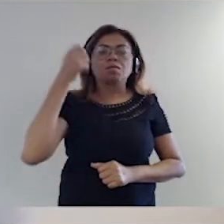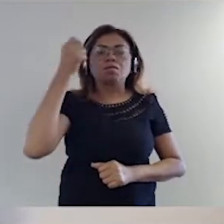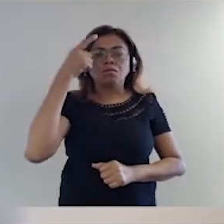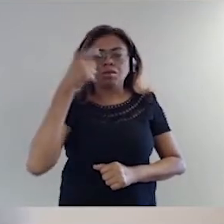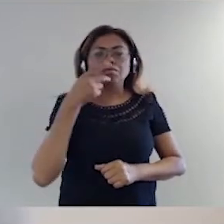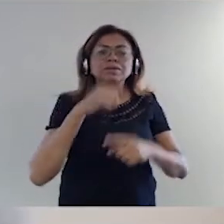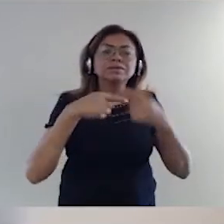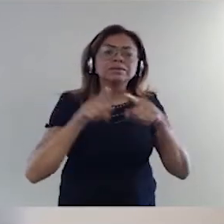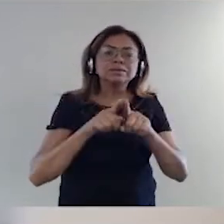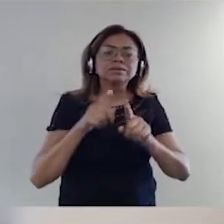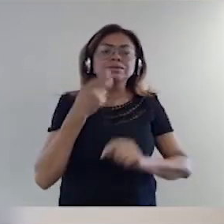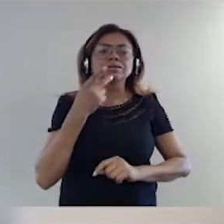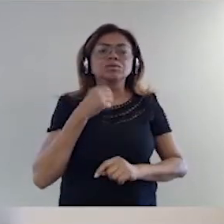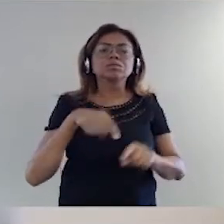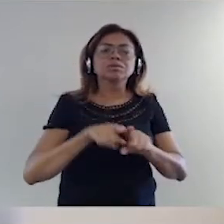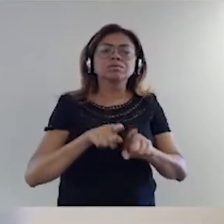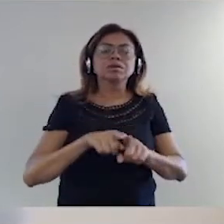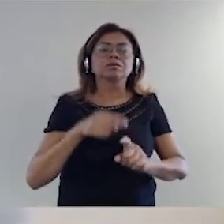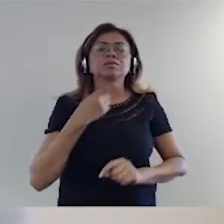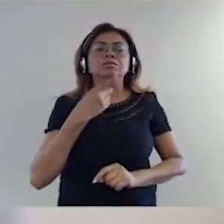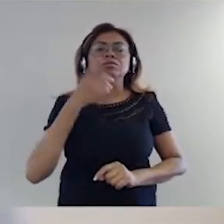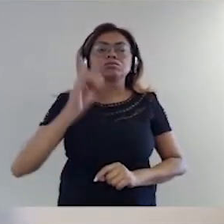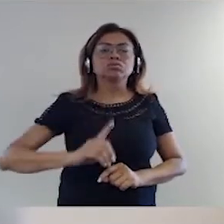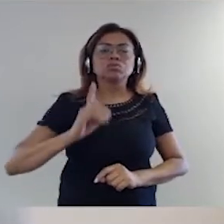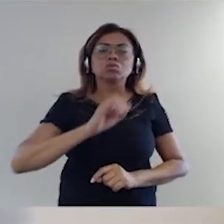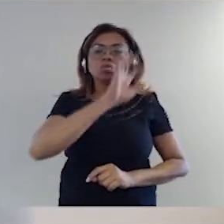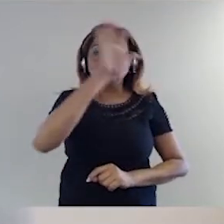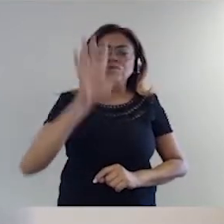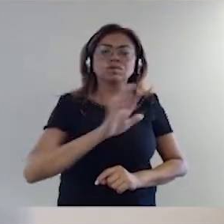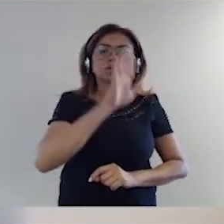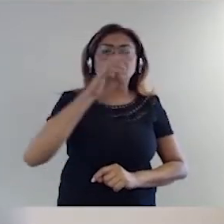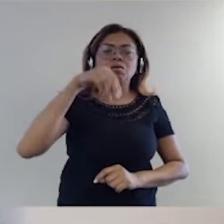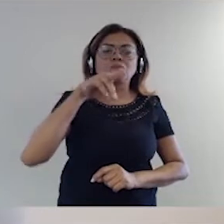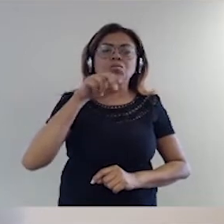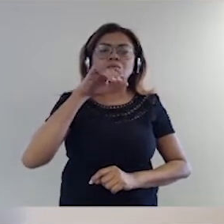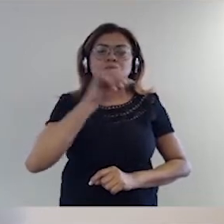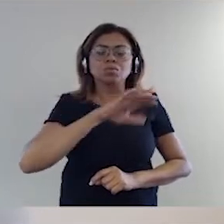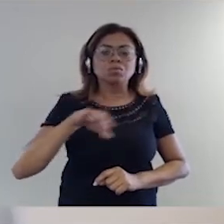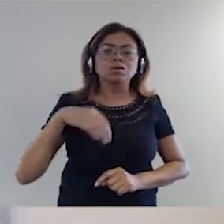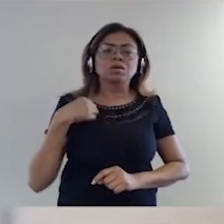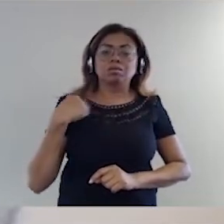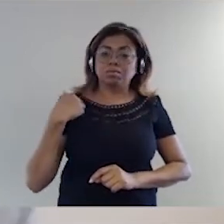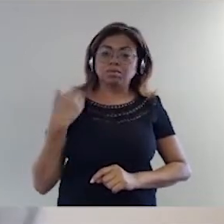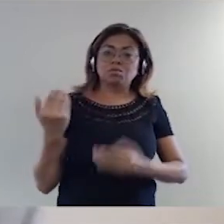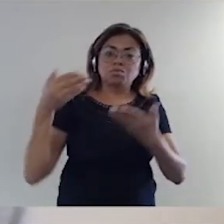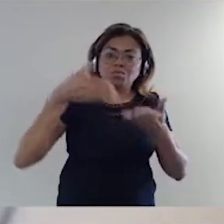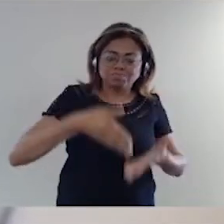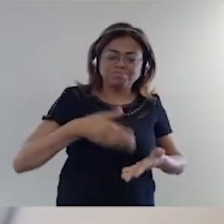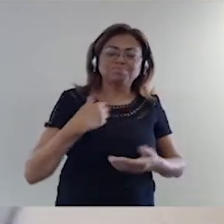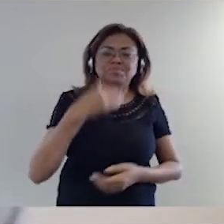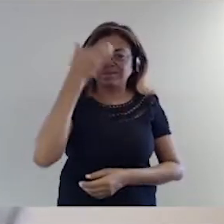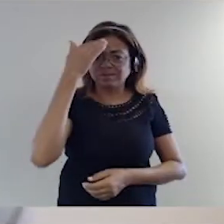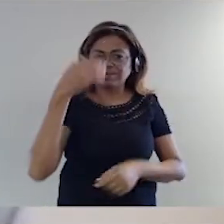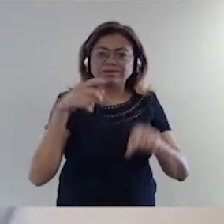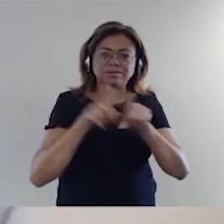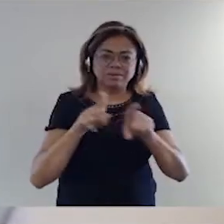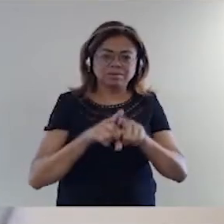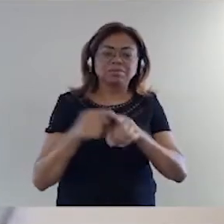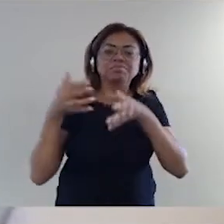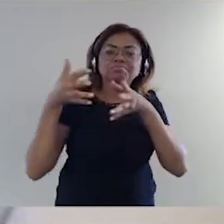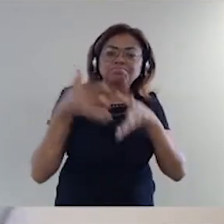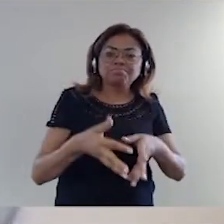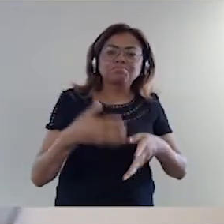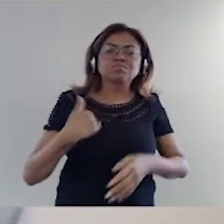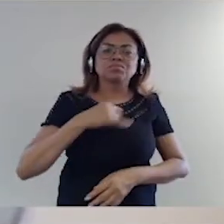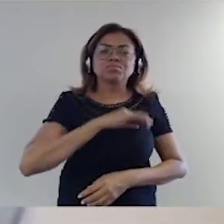Cruz, ao nosso diretor-geral da ESA, Rony Duarte, pelo convite. Agradecer também a participação do